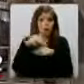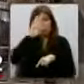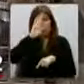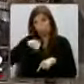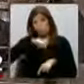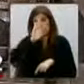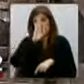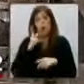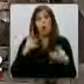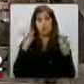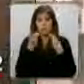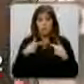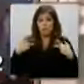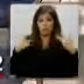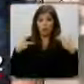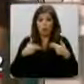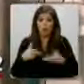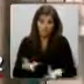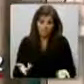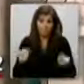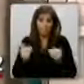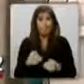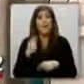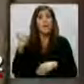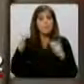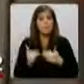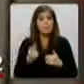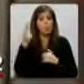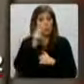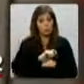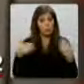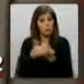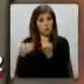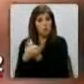orçamentos. Em menos de um mês, morreram 8 pessoas